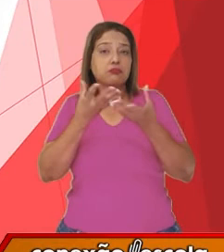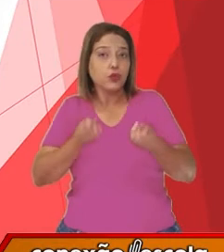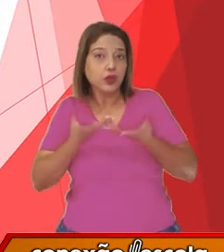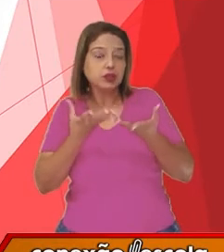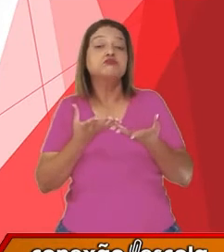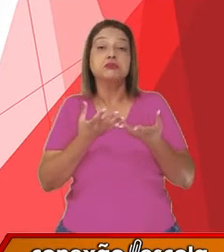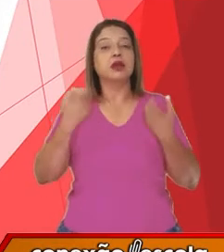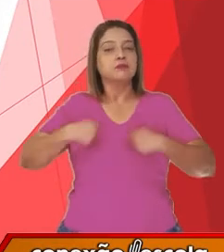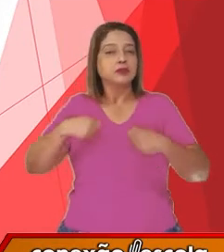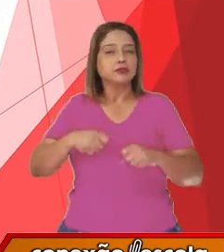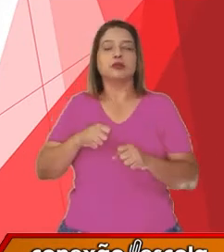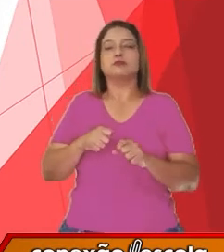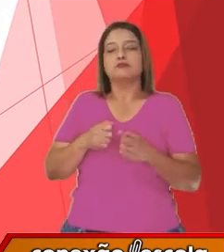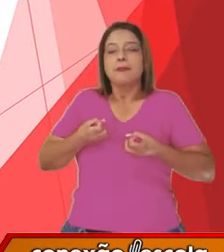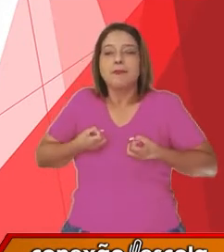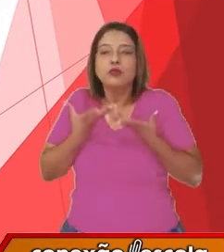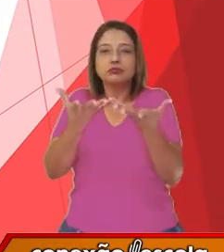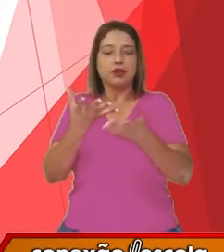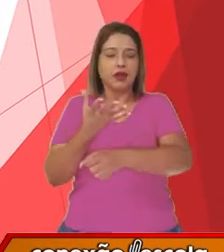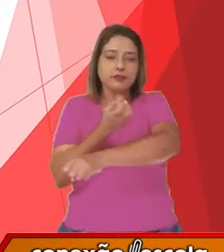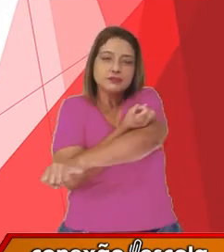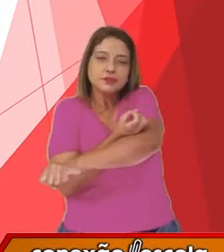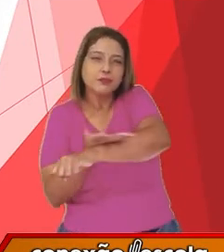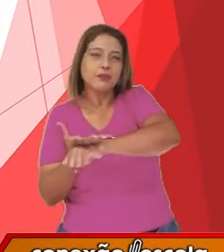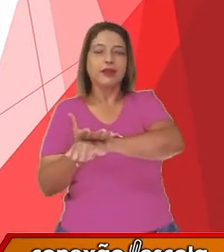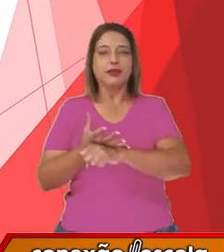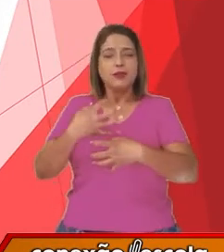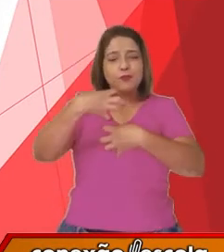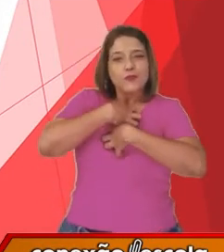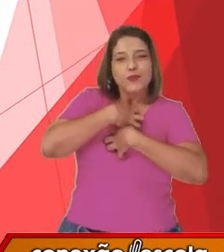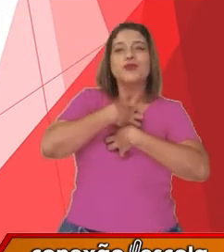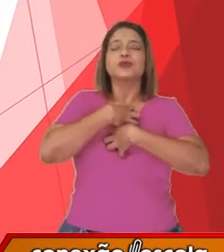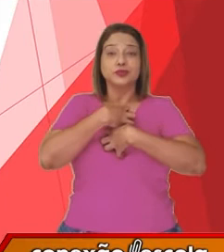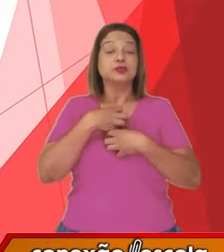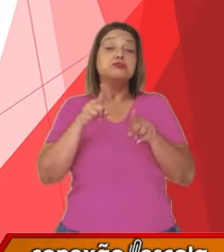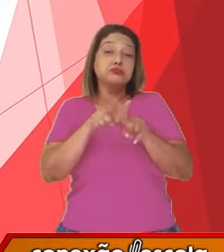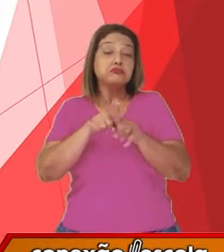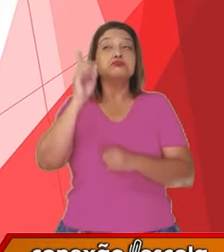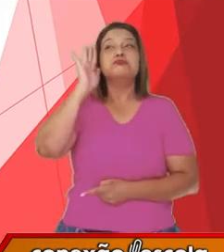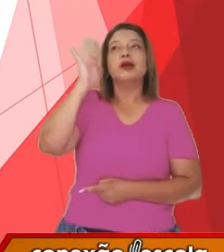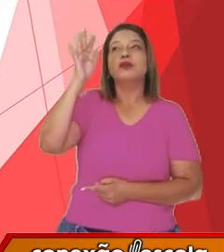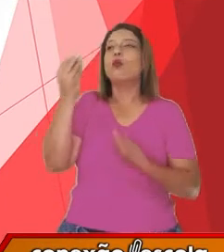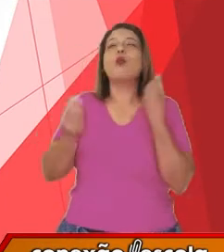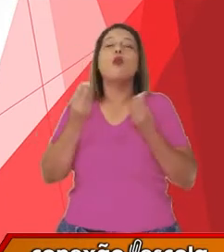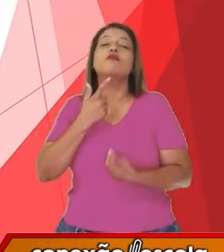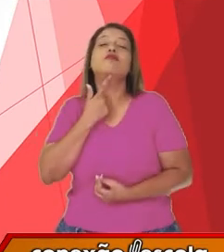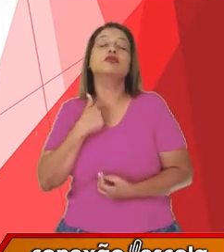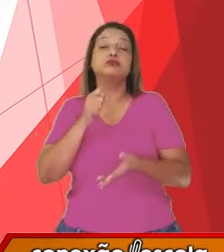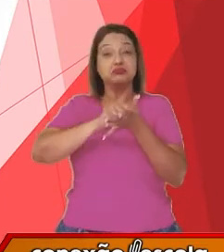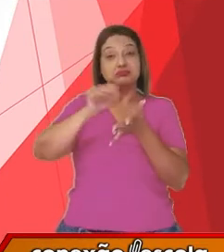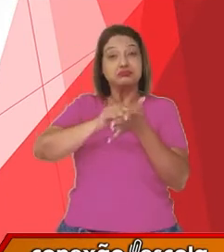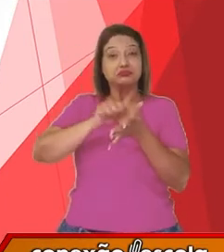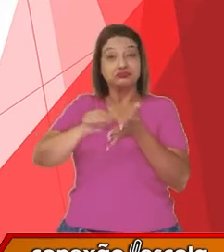Expressar algum sentimento, alguma emoção ou pensamento. A palavra poema deriva